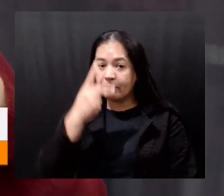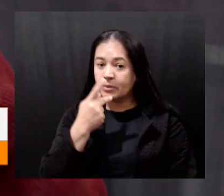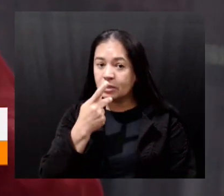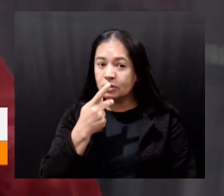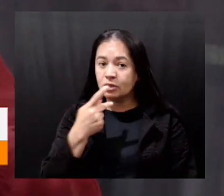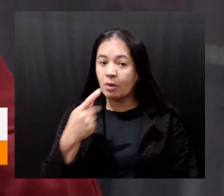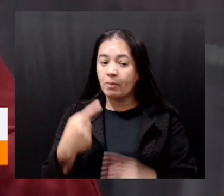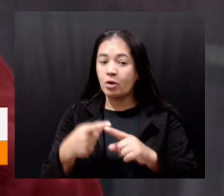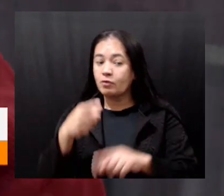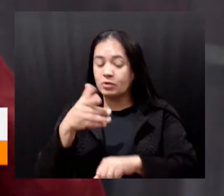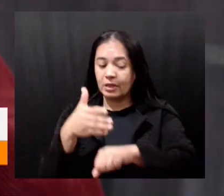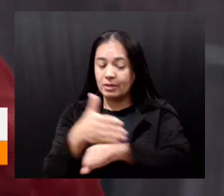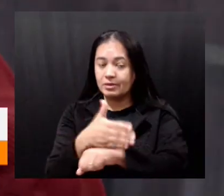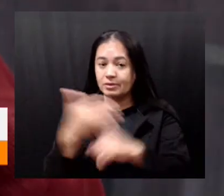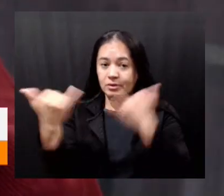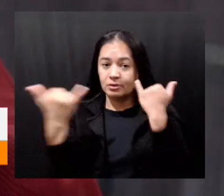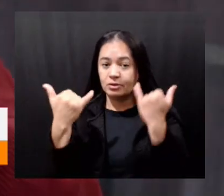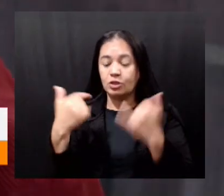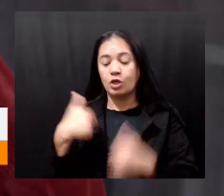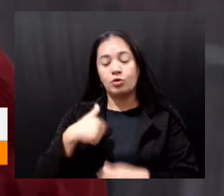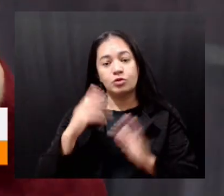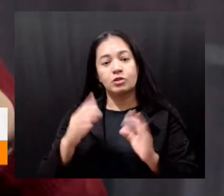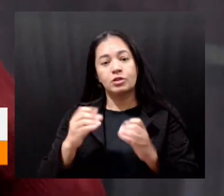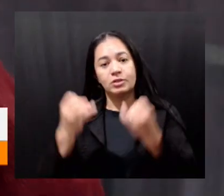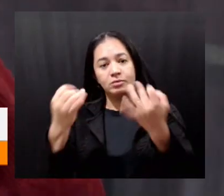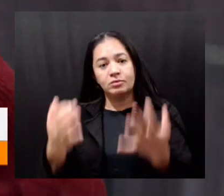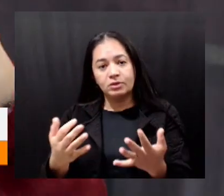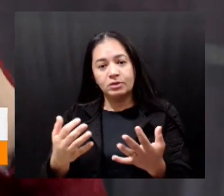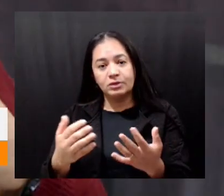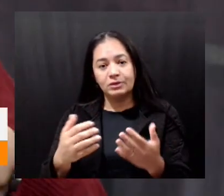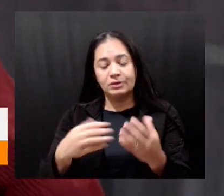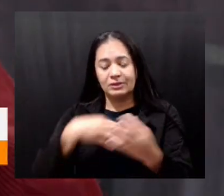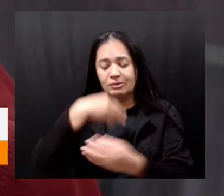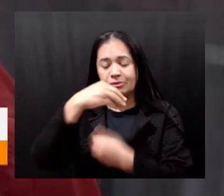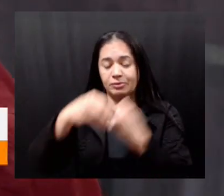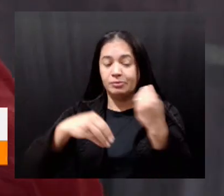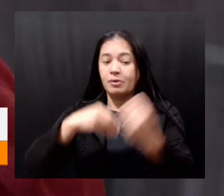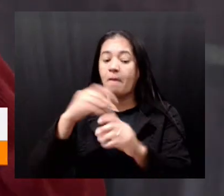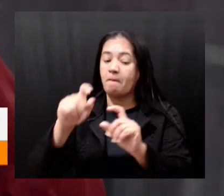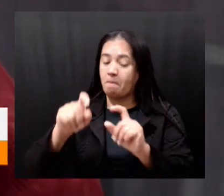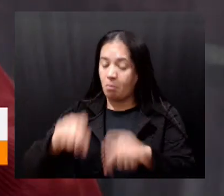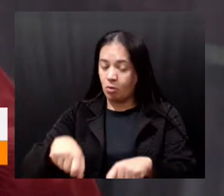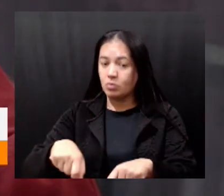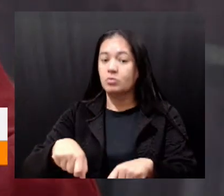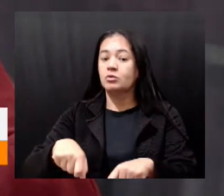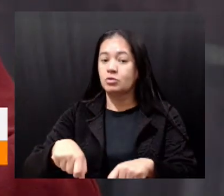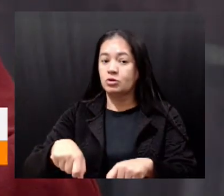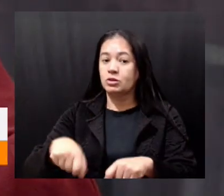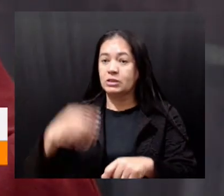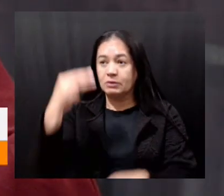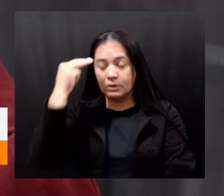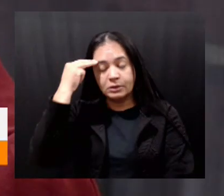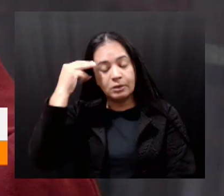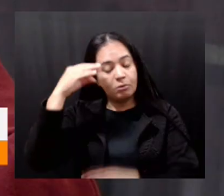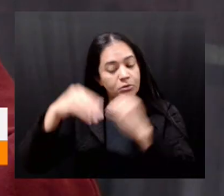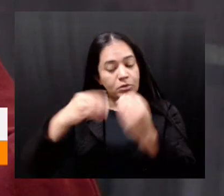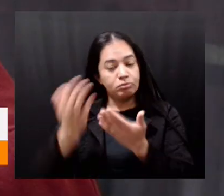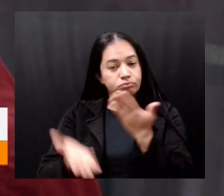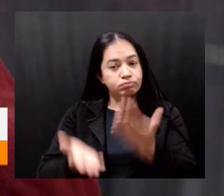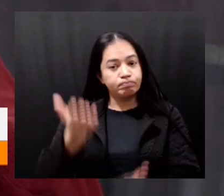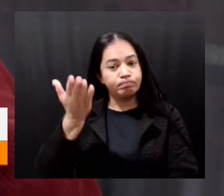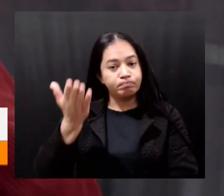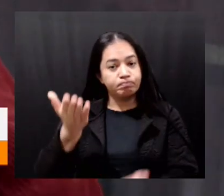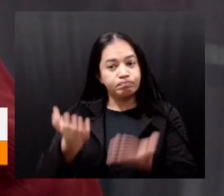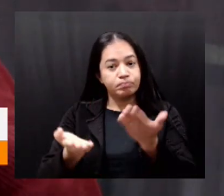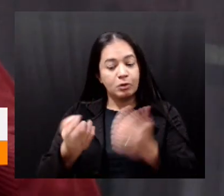o que eu falei no começo, né, isso gera uma desorganização, pode gerar uma desorganização mental, um desequilíbrio emocional, né,